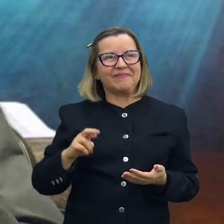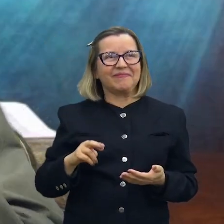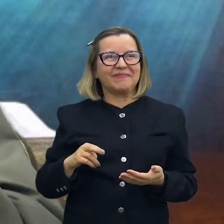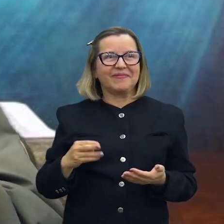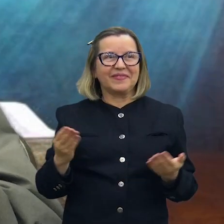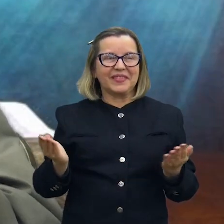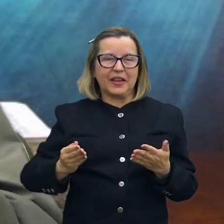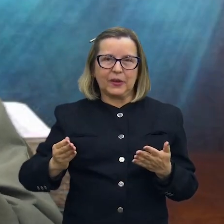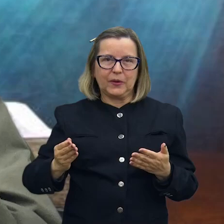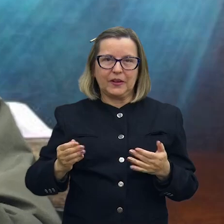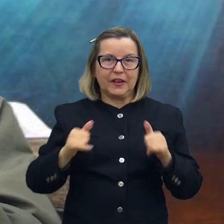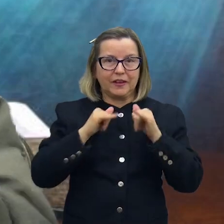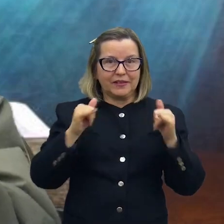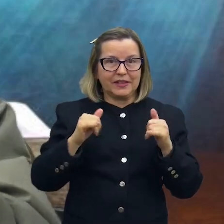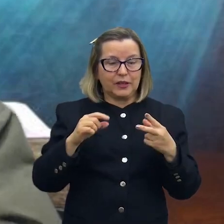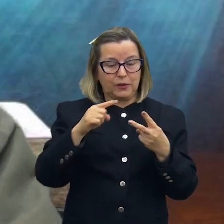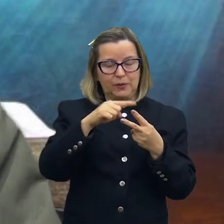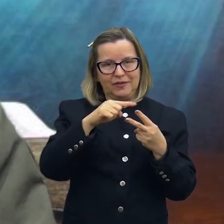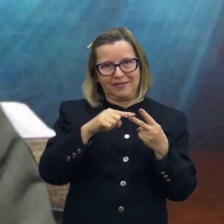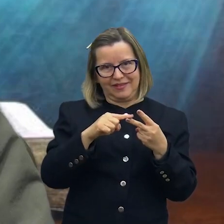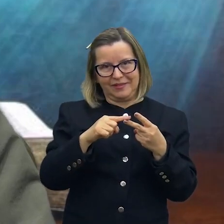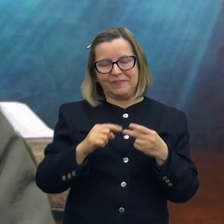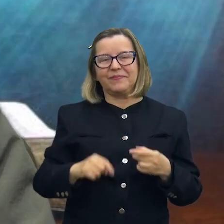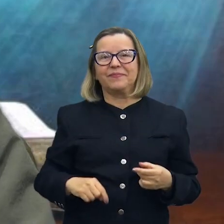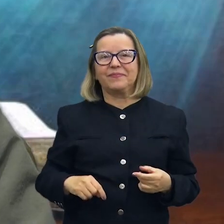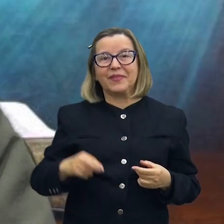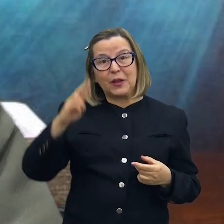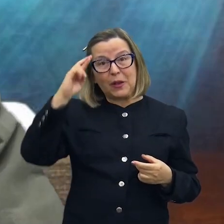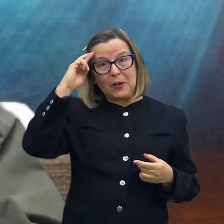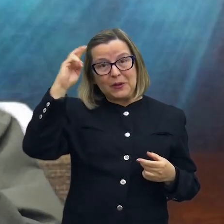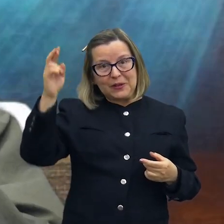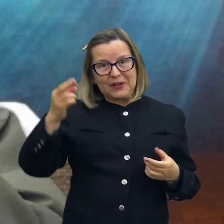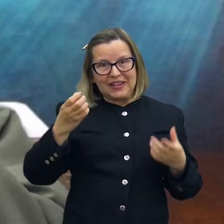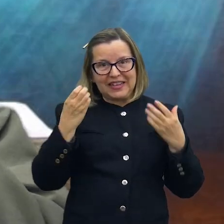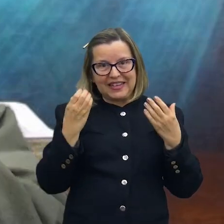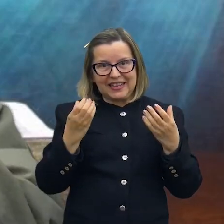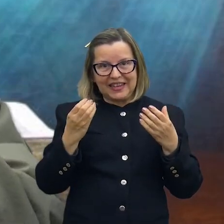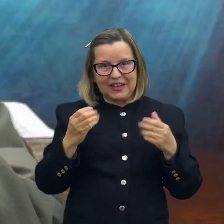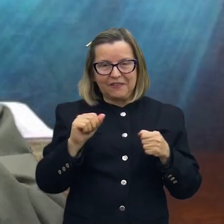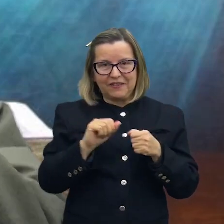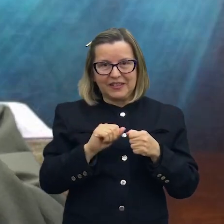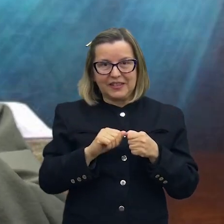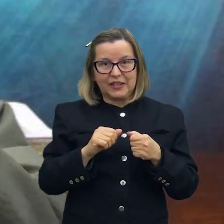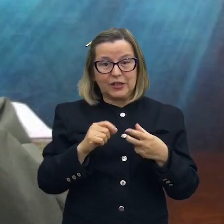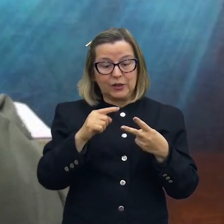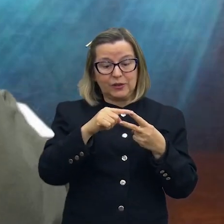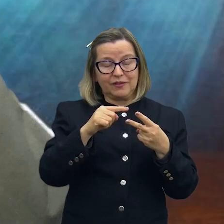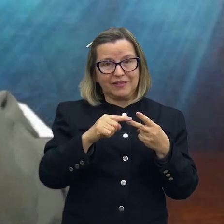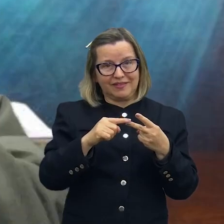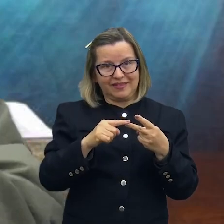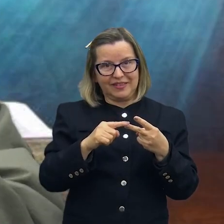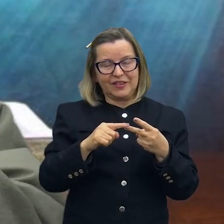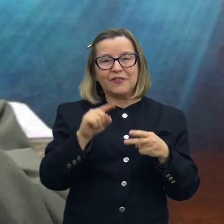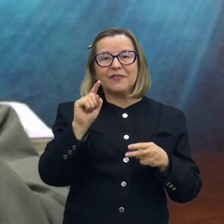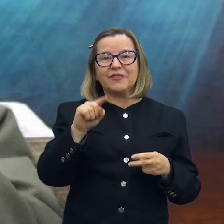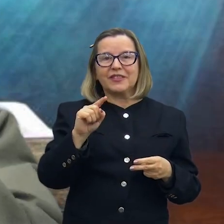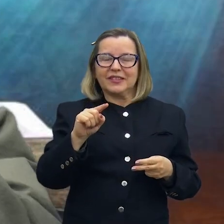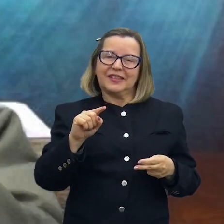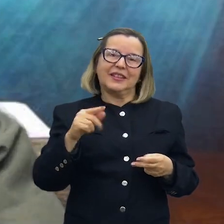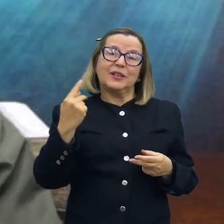encerrar, eu quero falar duas coisas para você. O Senhor quer fazer duas coisas em você para essa